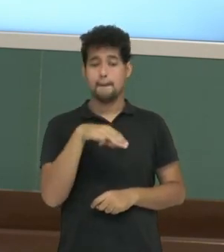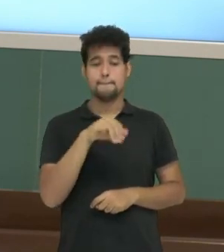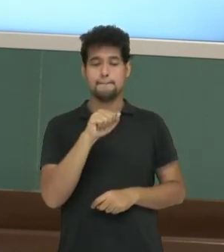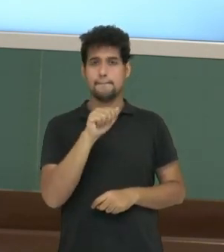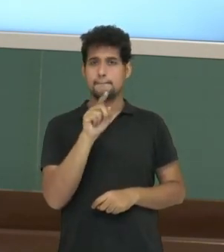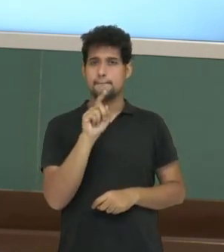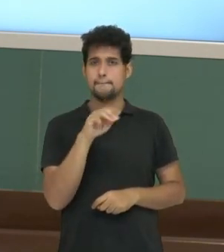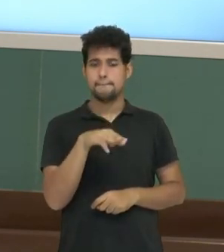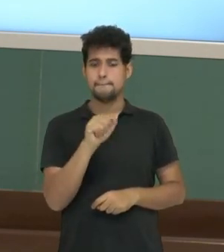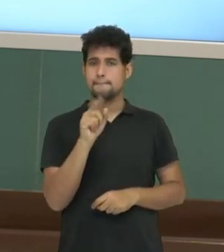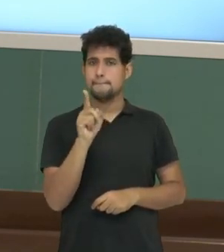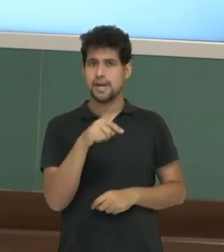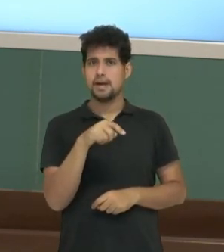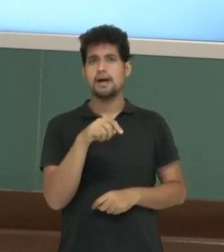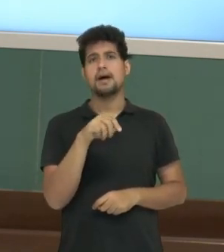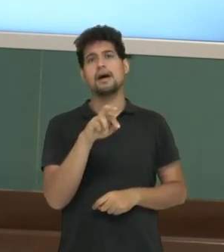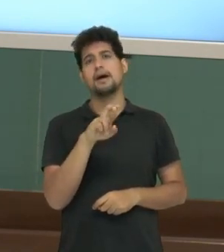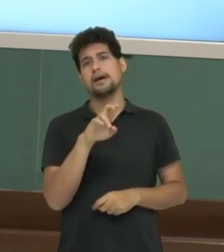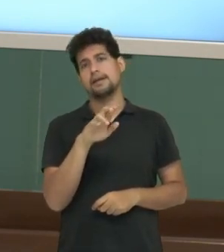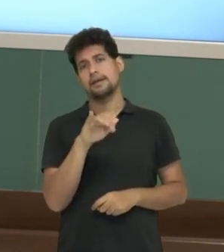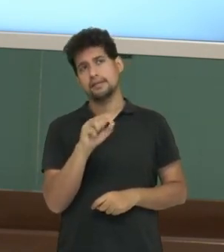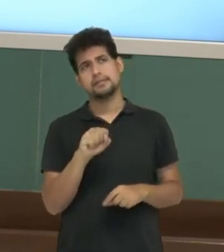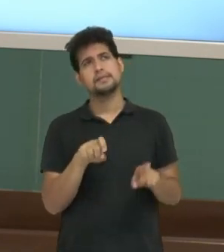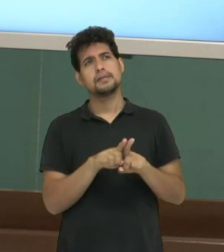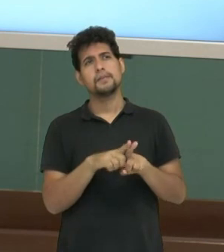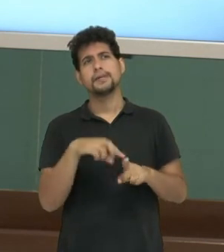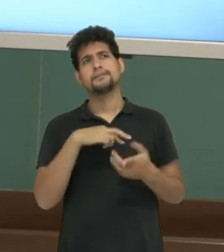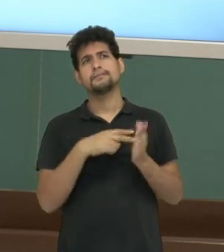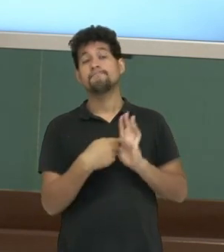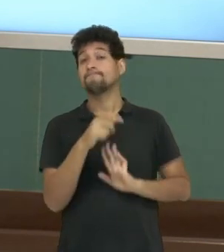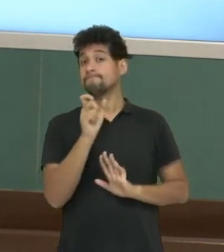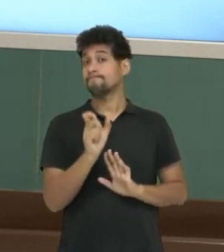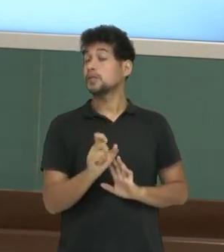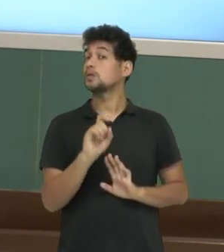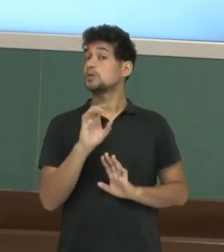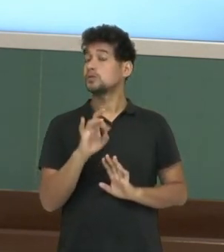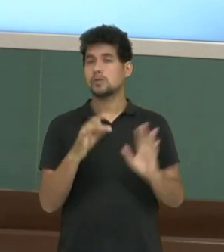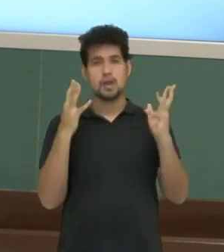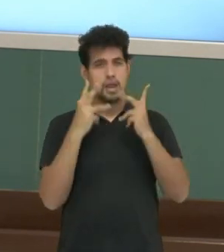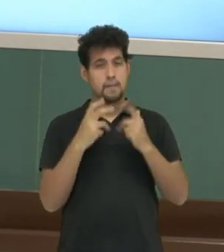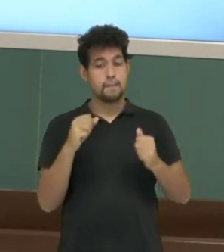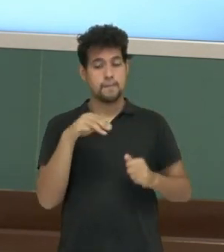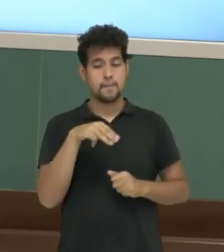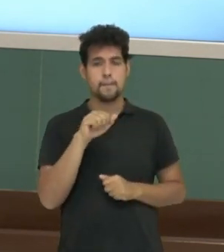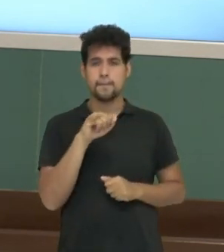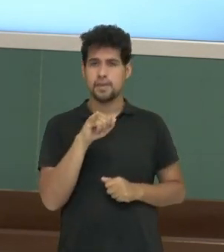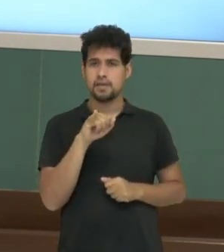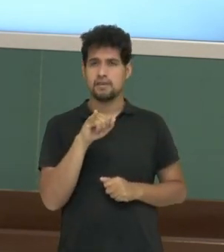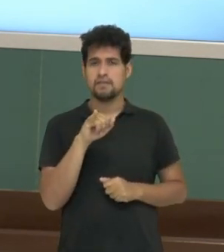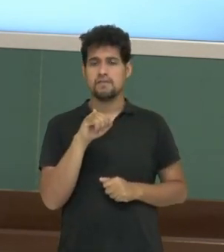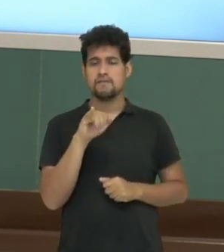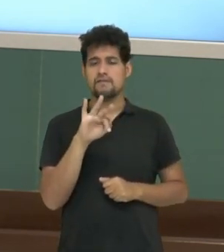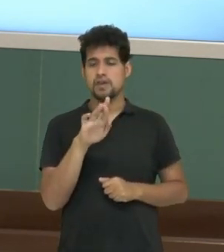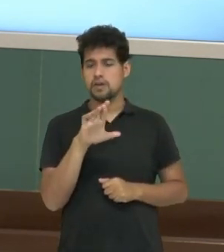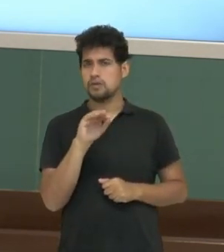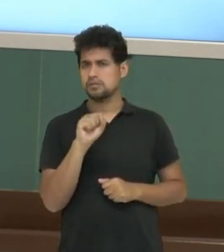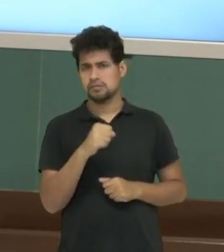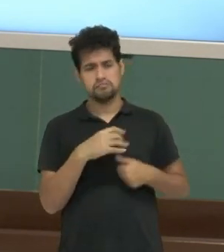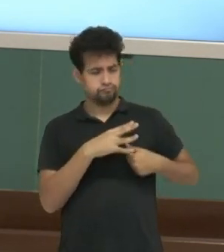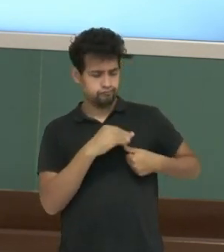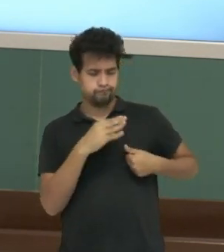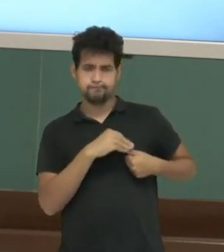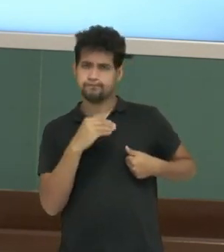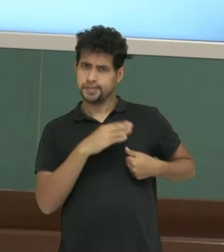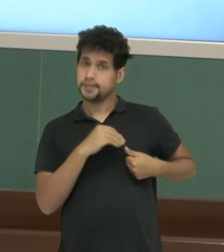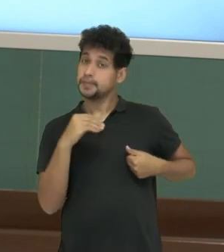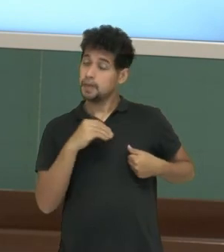falando da principal característica dos mamíferos, que são as glândulas mamárias, que têm a capacidade de produzir o leite